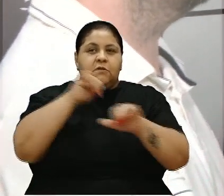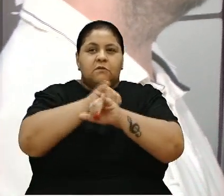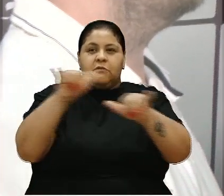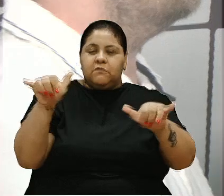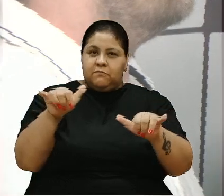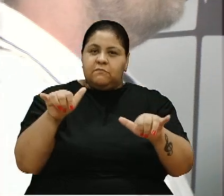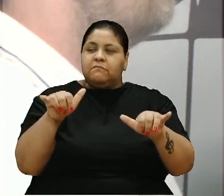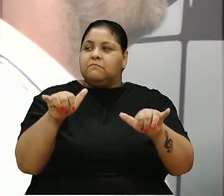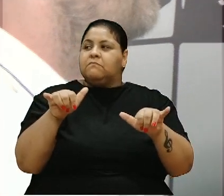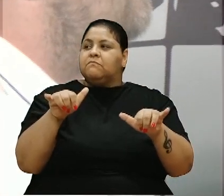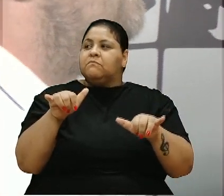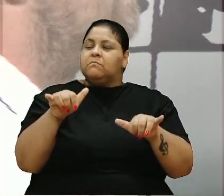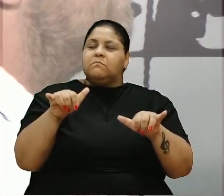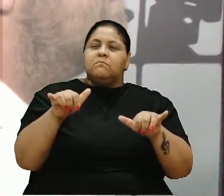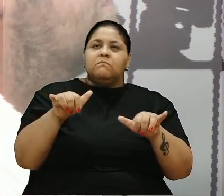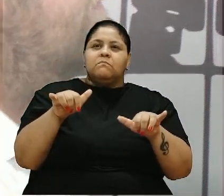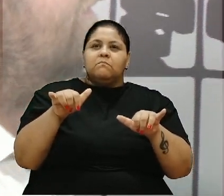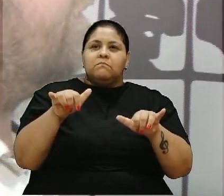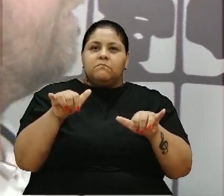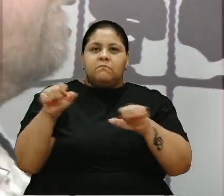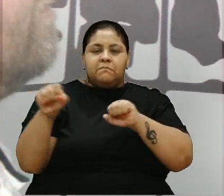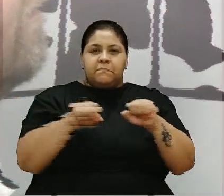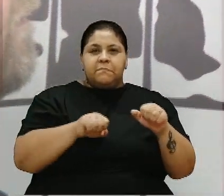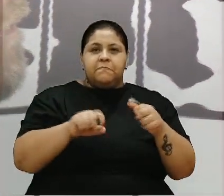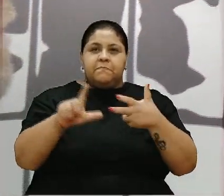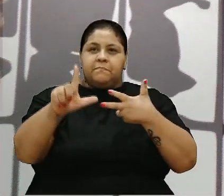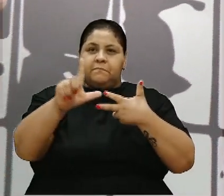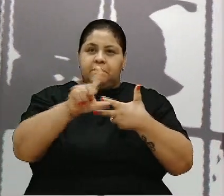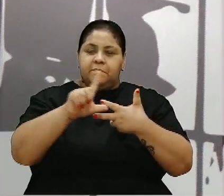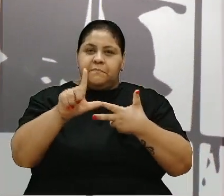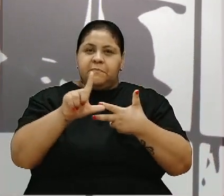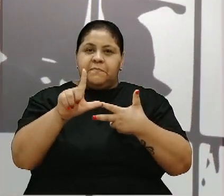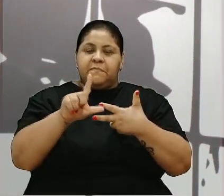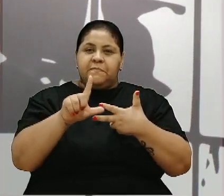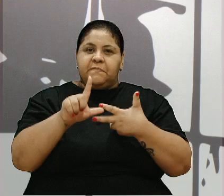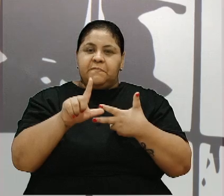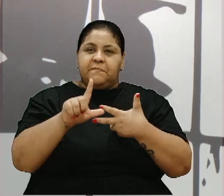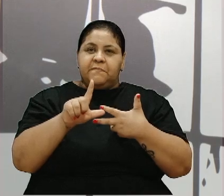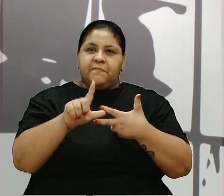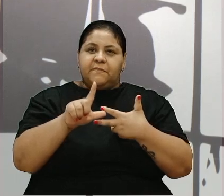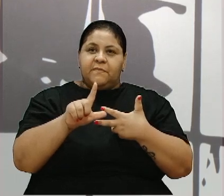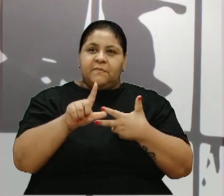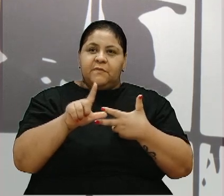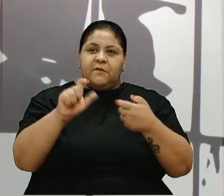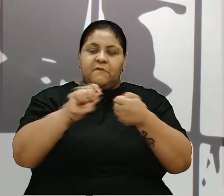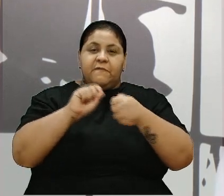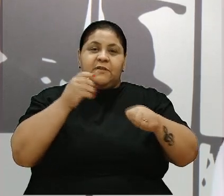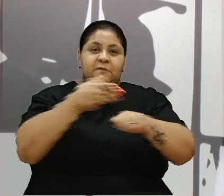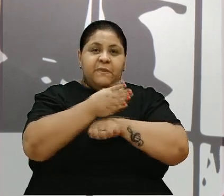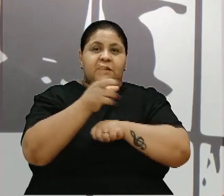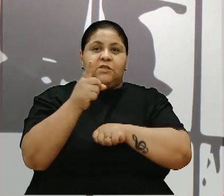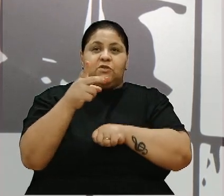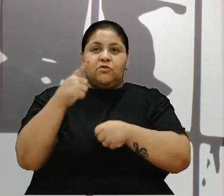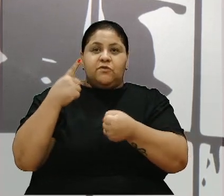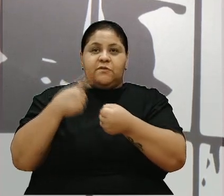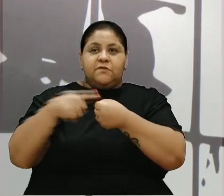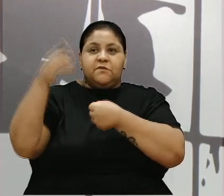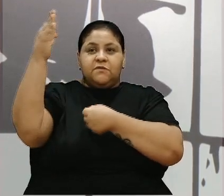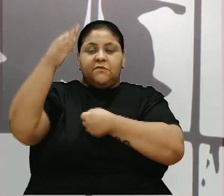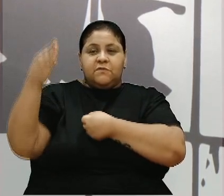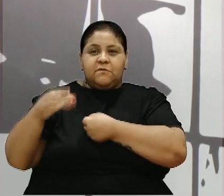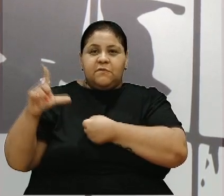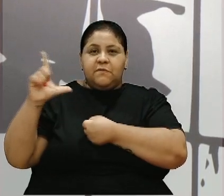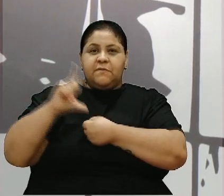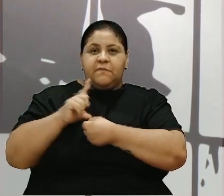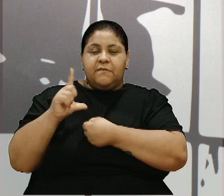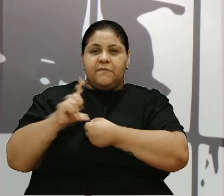então, o nosso Poder Legislativo foi agraciado, está entre 12 cidades no Brasil que